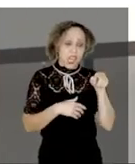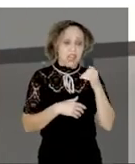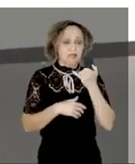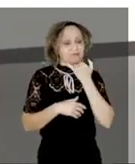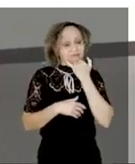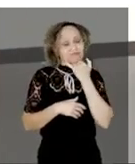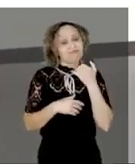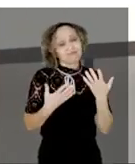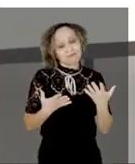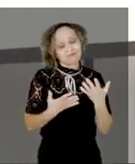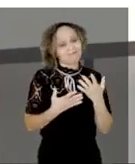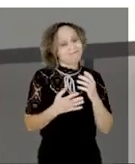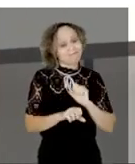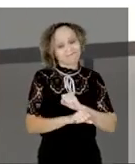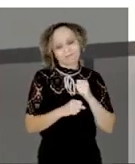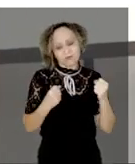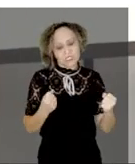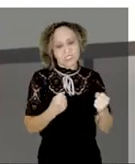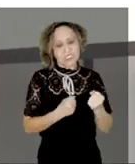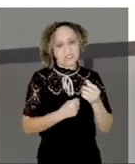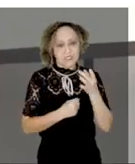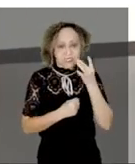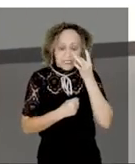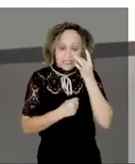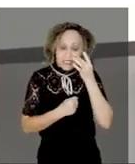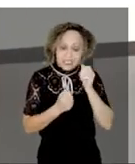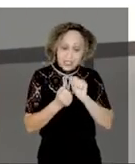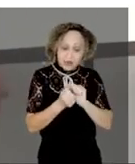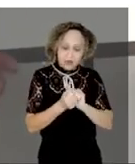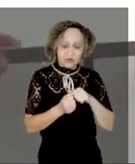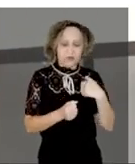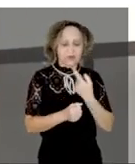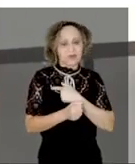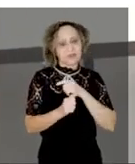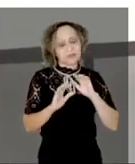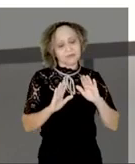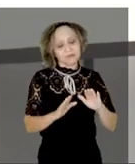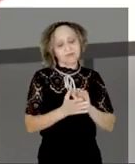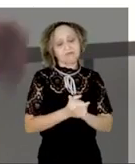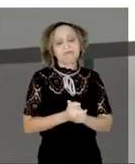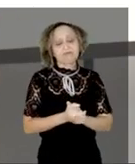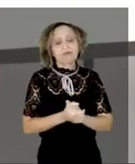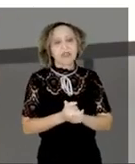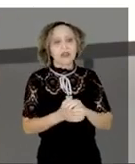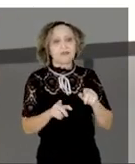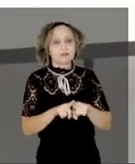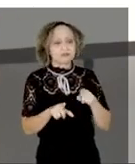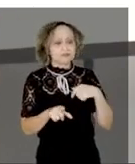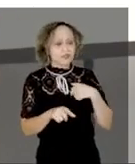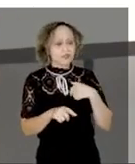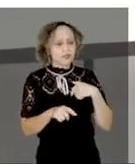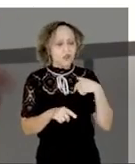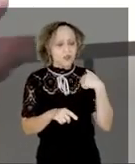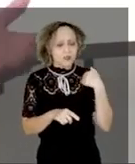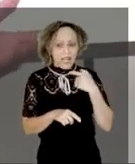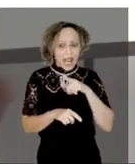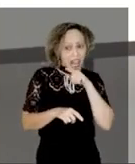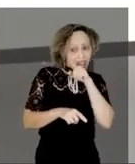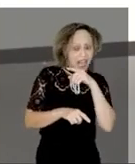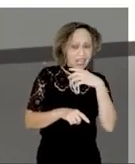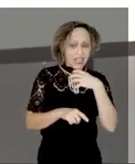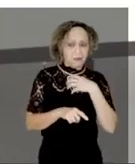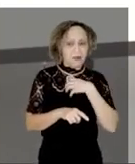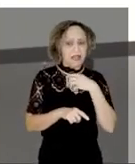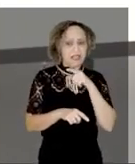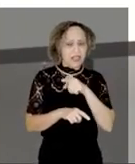sobre a questão do filme ser exibido aqui no sindicato, a gente conversou com o presidente Lula para que ele